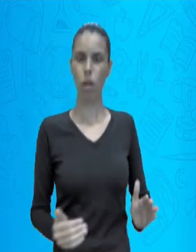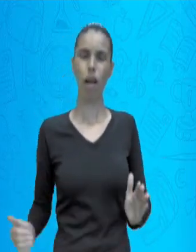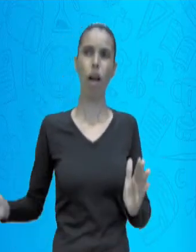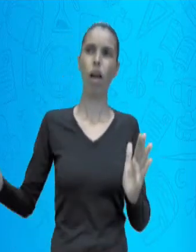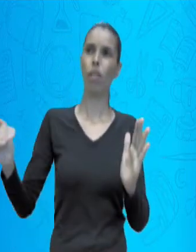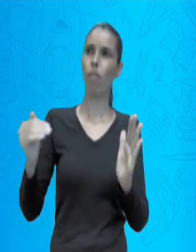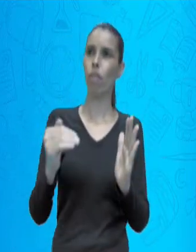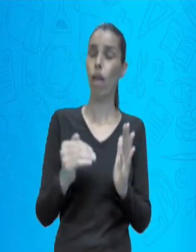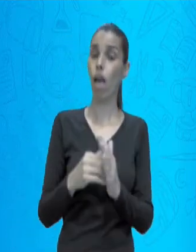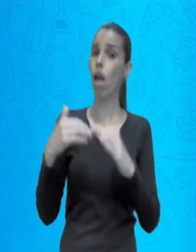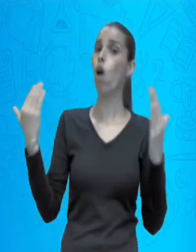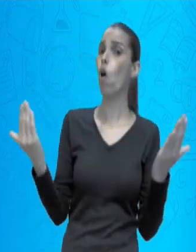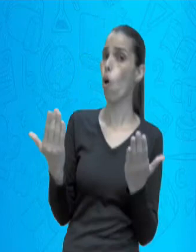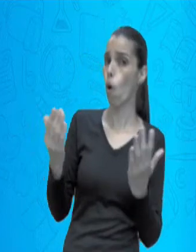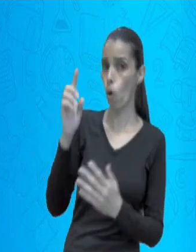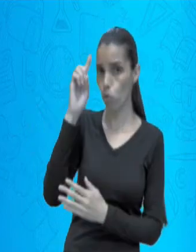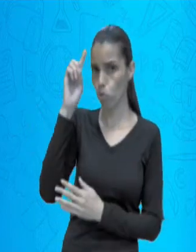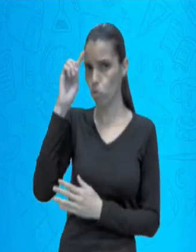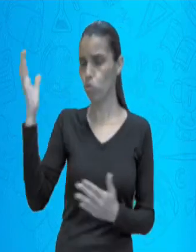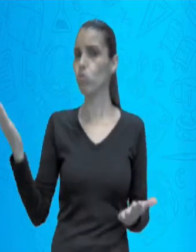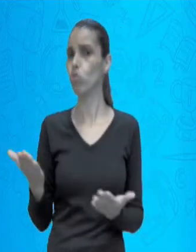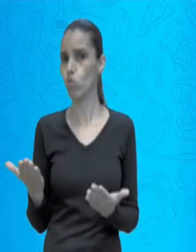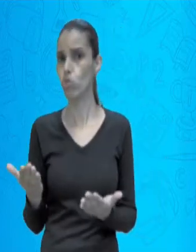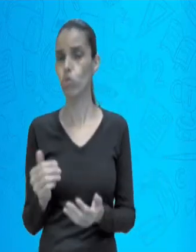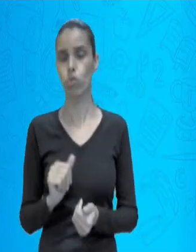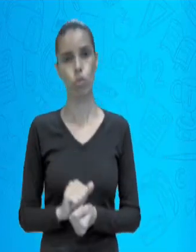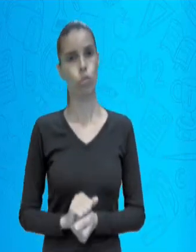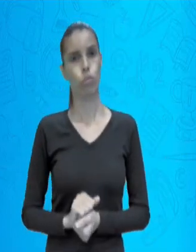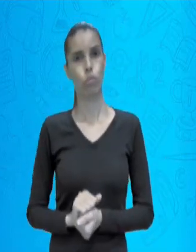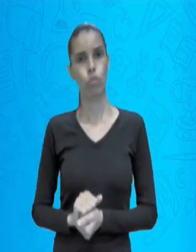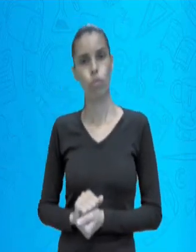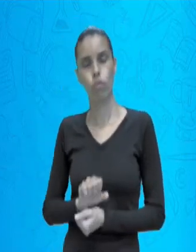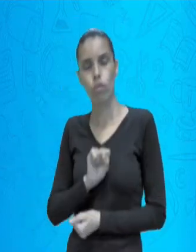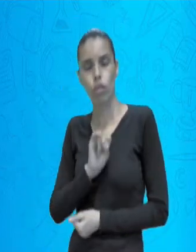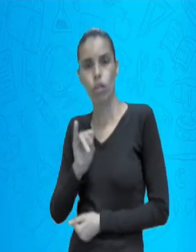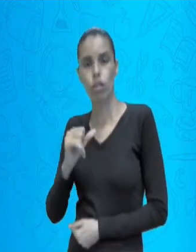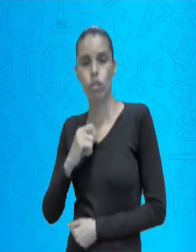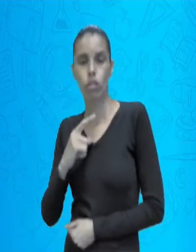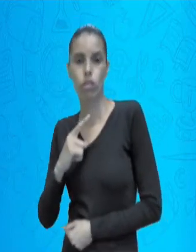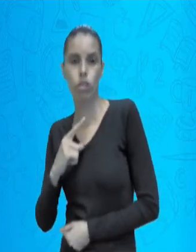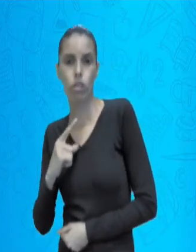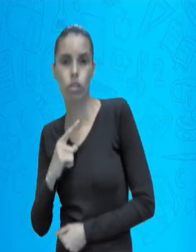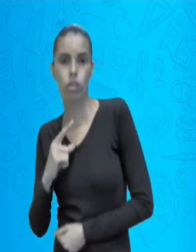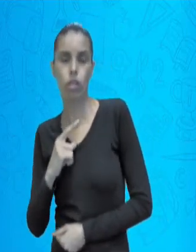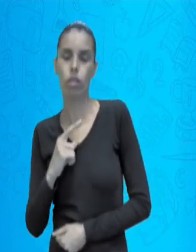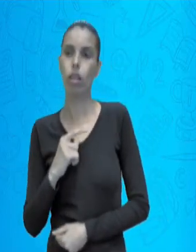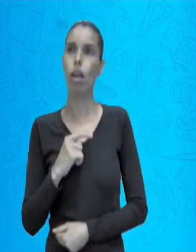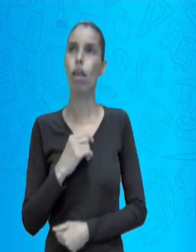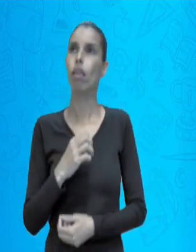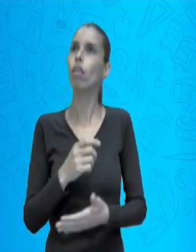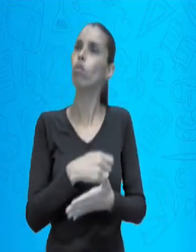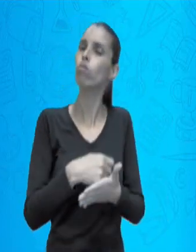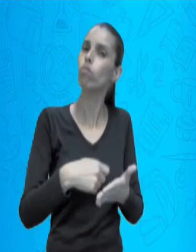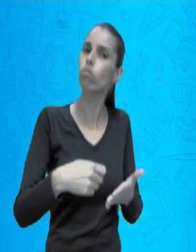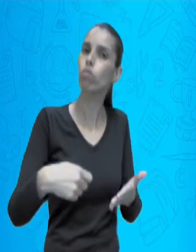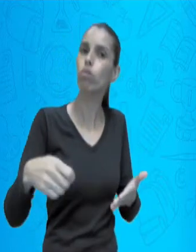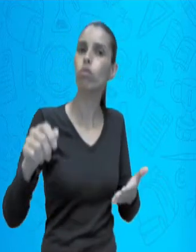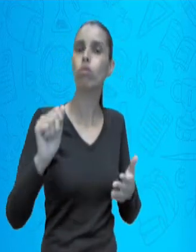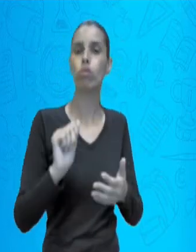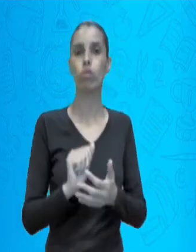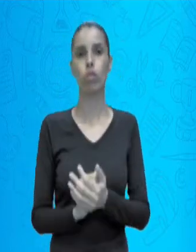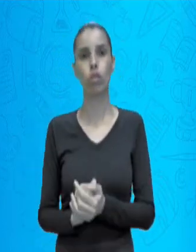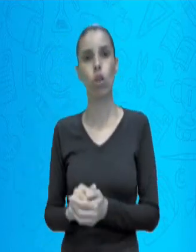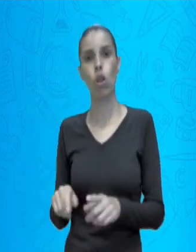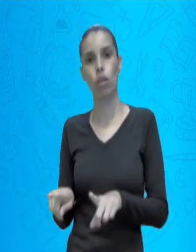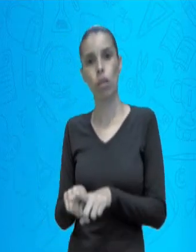foi algum escritor, se tem alguma obra, se é algum ator, é bom e é